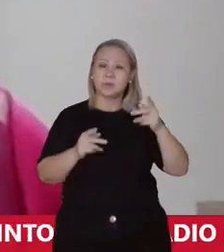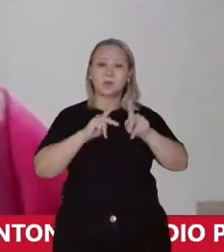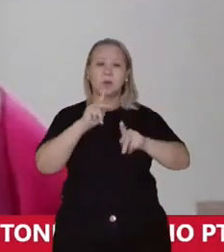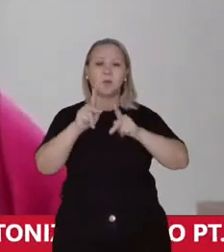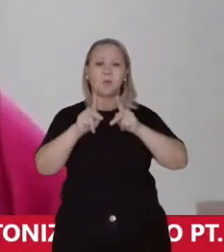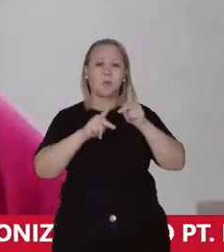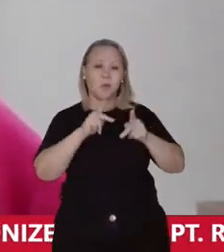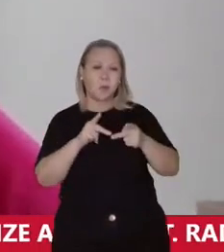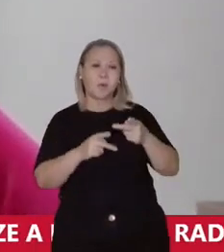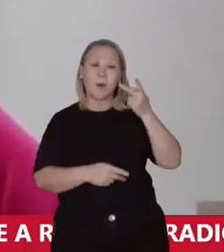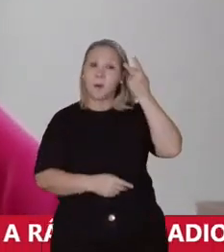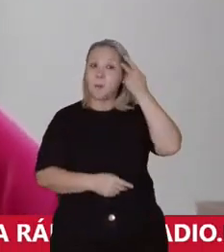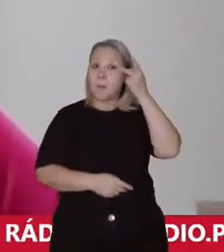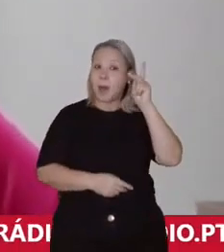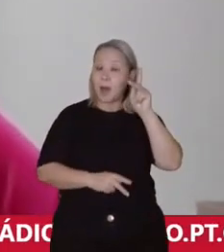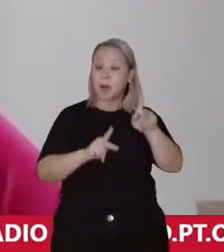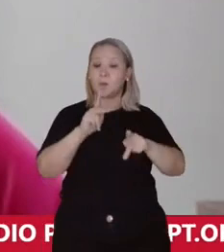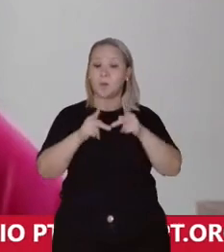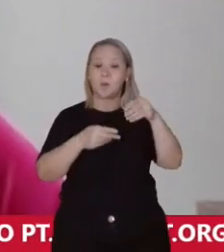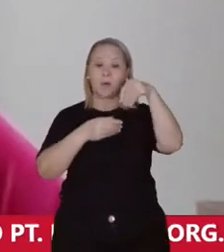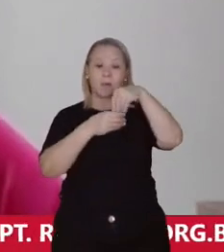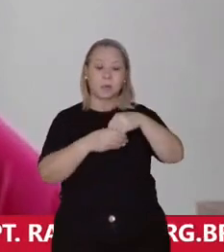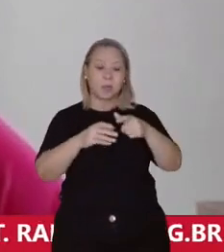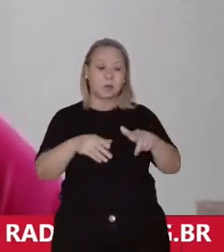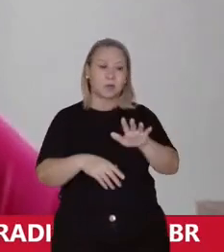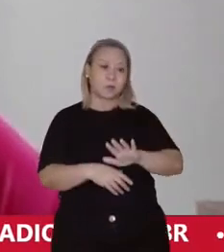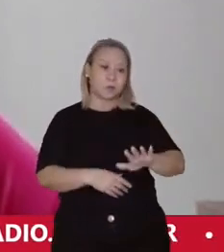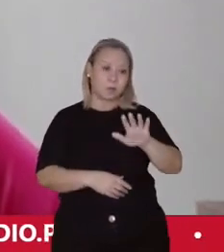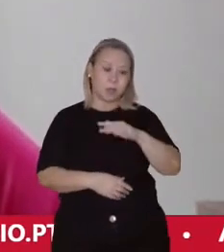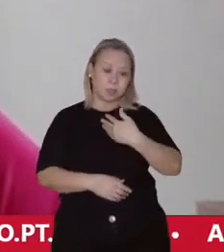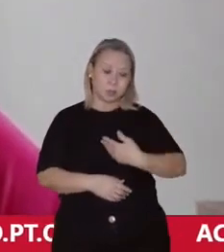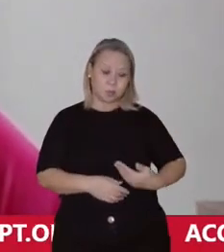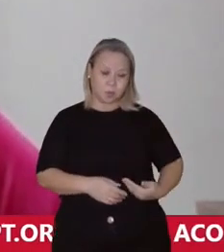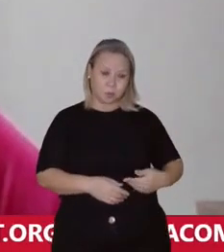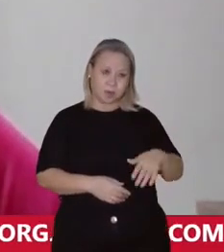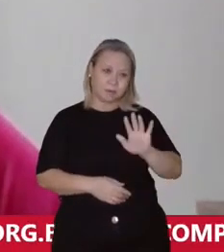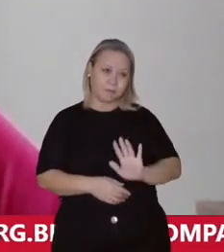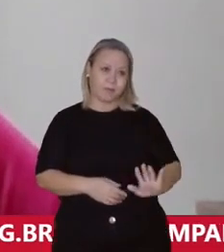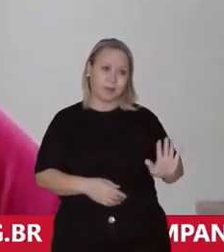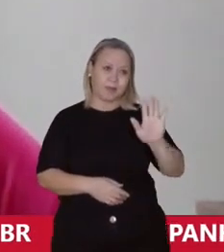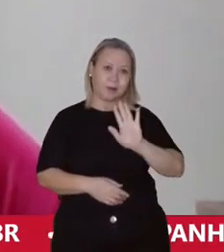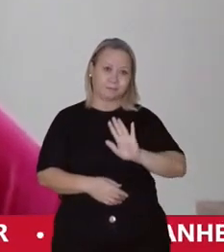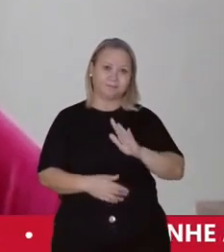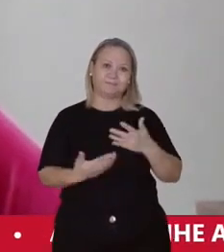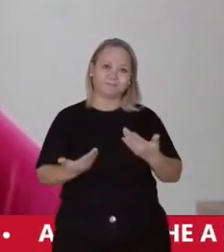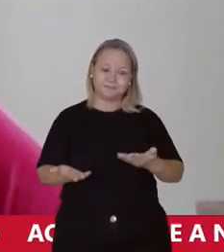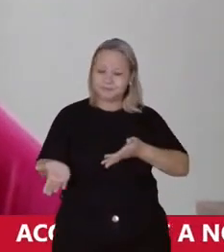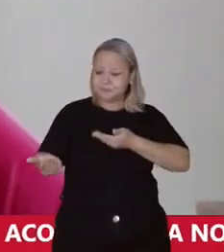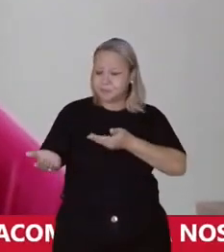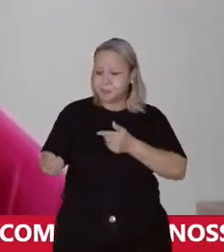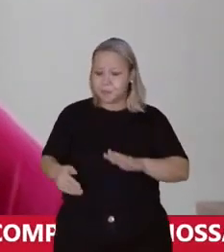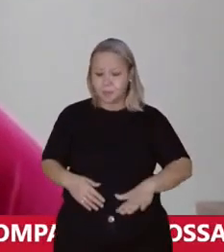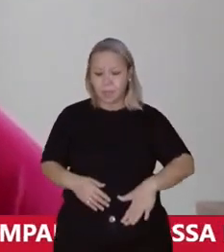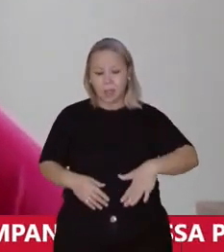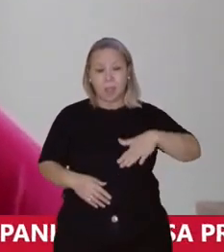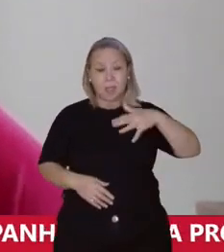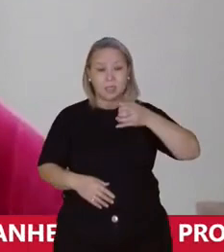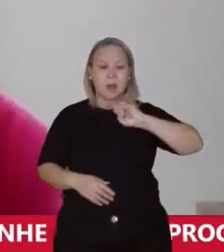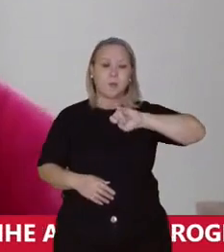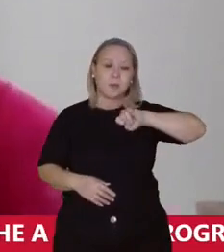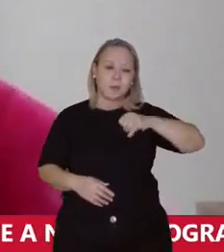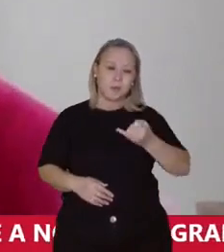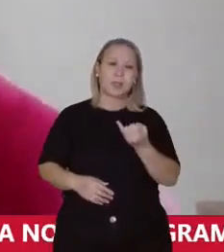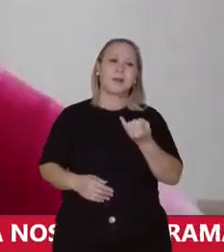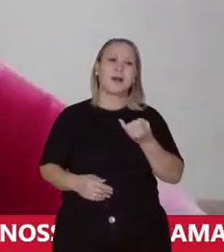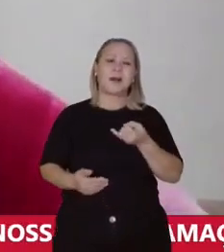para o povo, dentro do espaço do governo federal, e não ter. É uma juventude que cresceu aproveitando